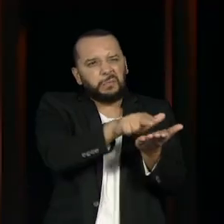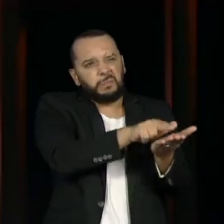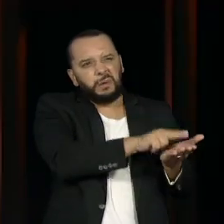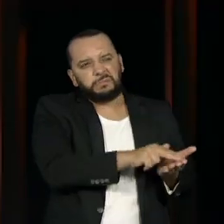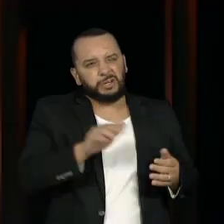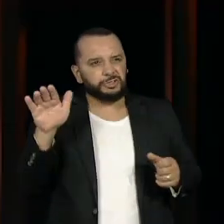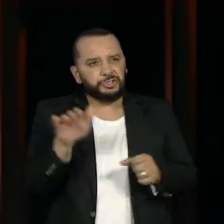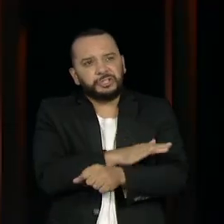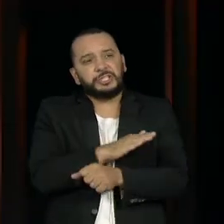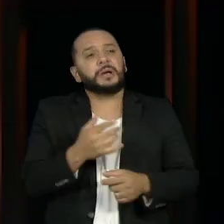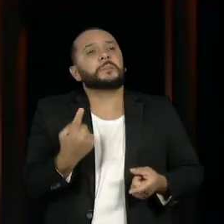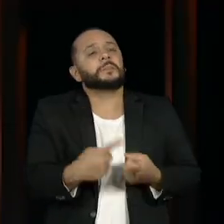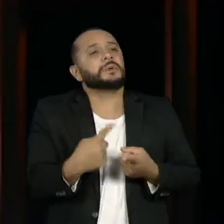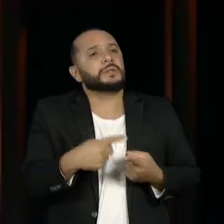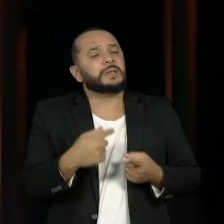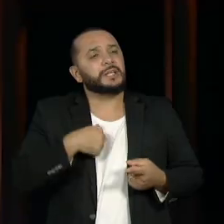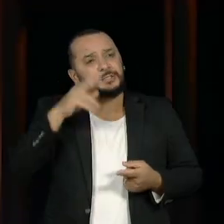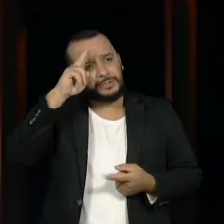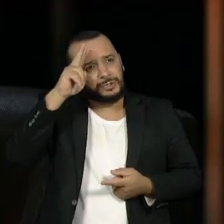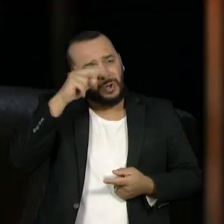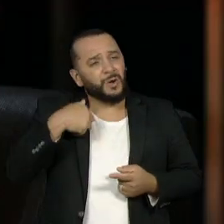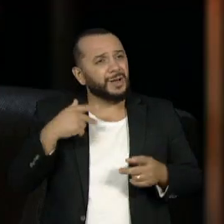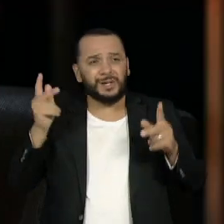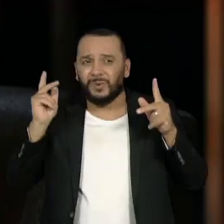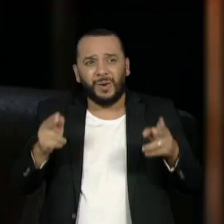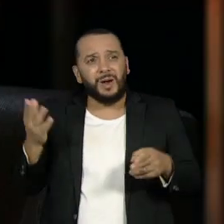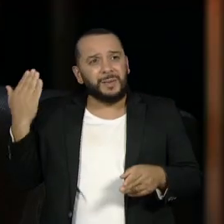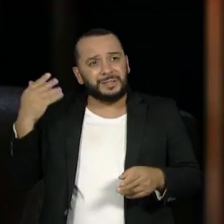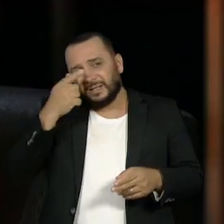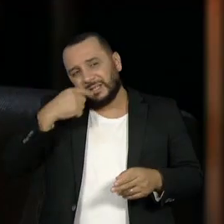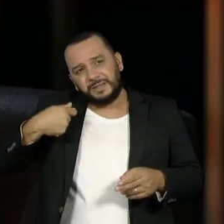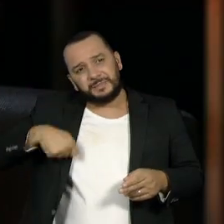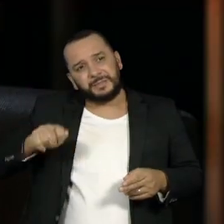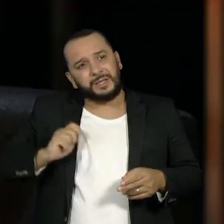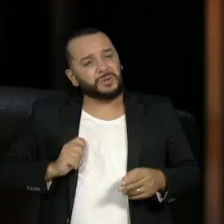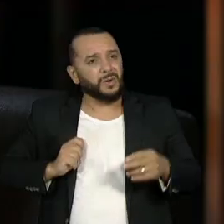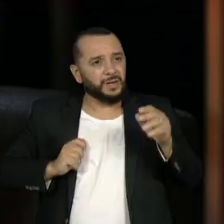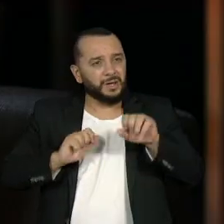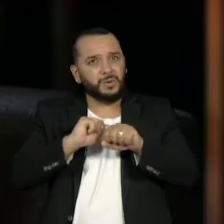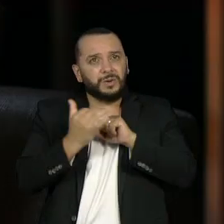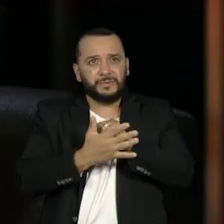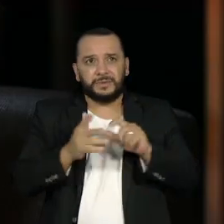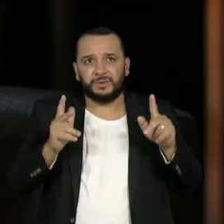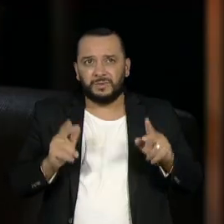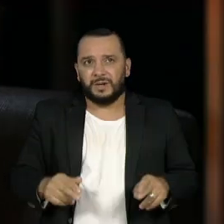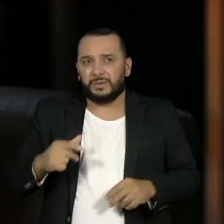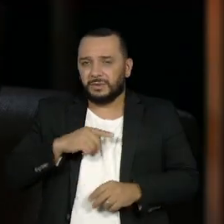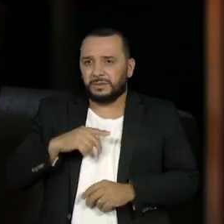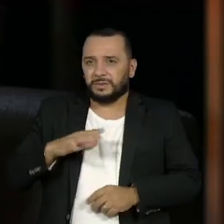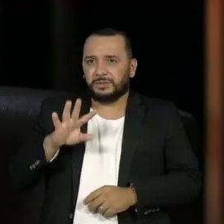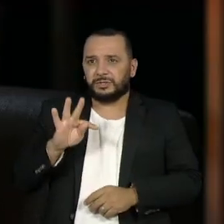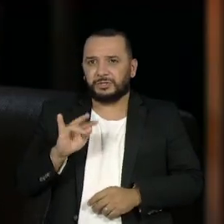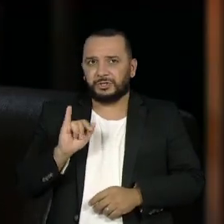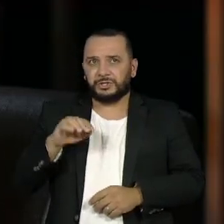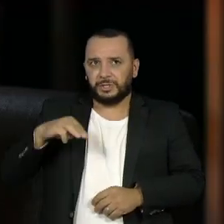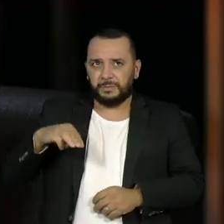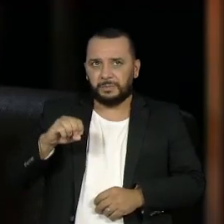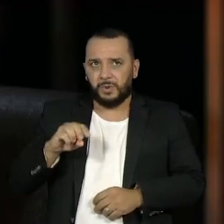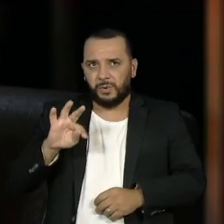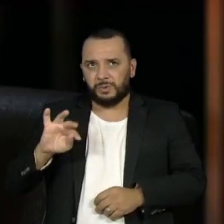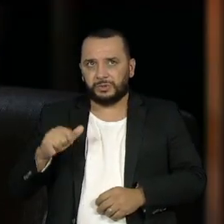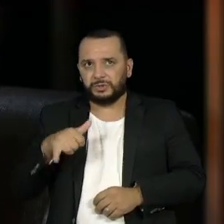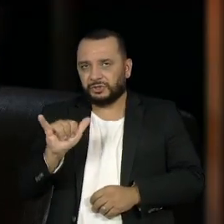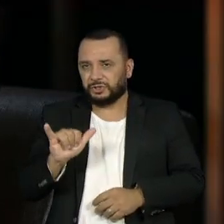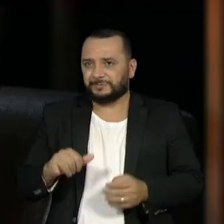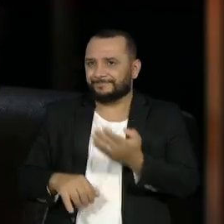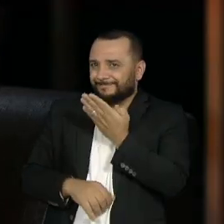que que a história se repete então Ultimate slider que ao instalador Você gosta que eu gosto muito